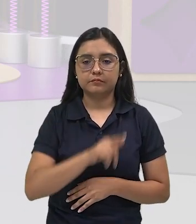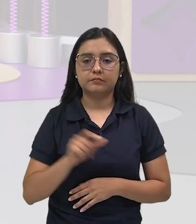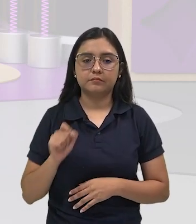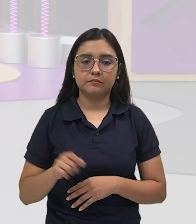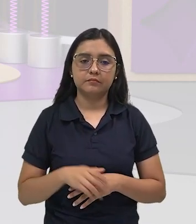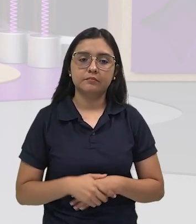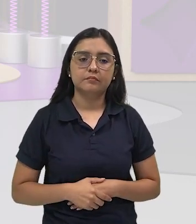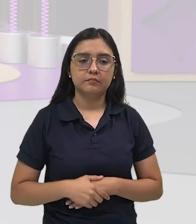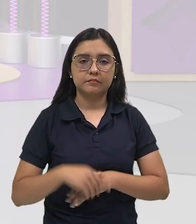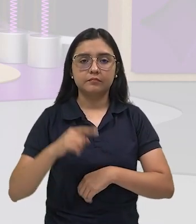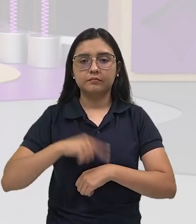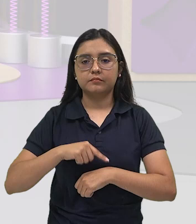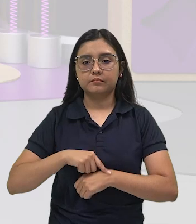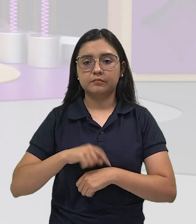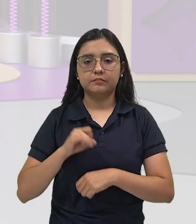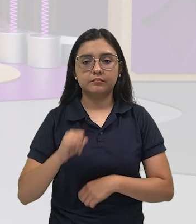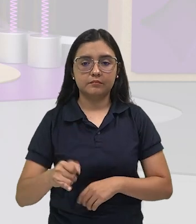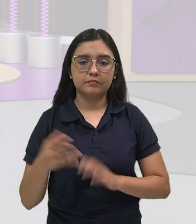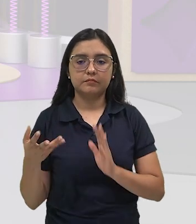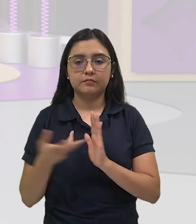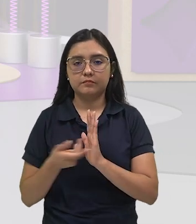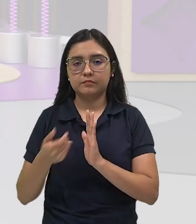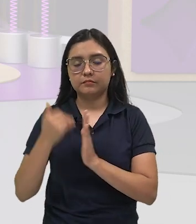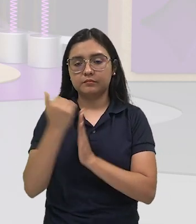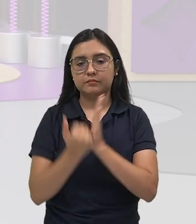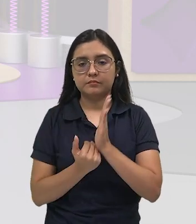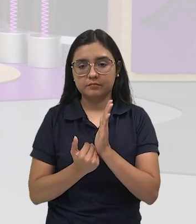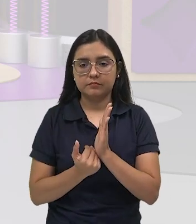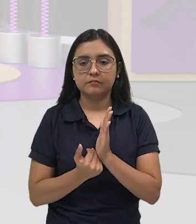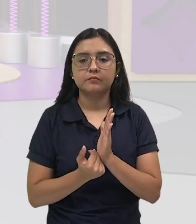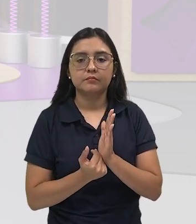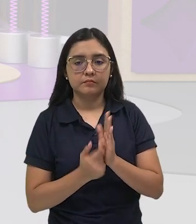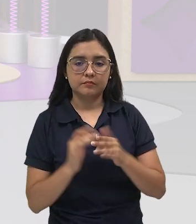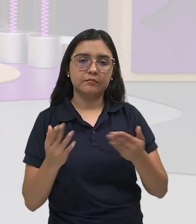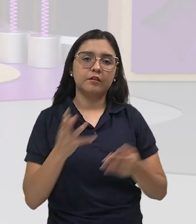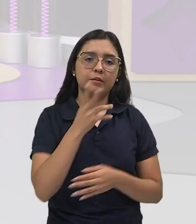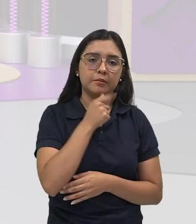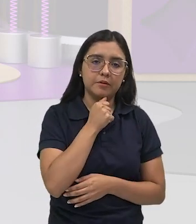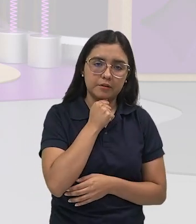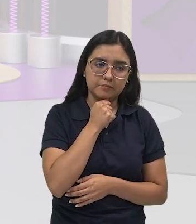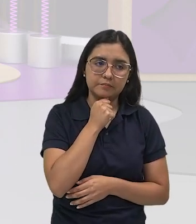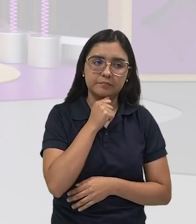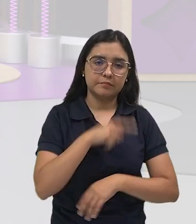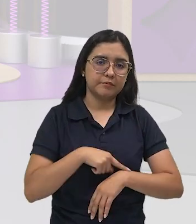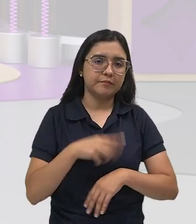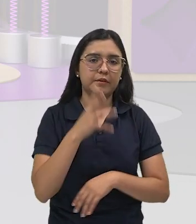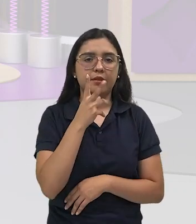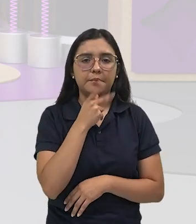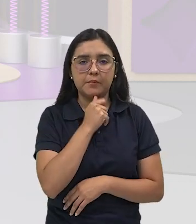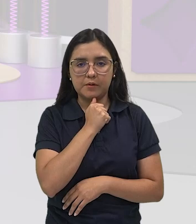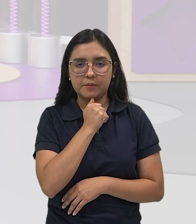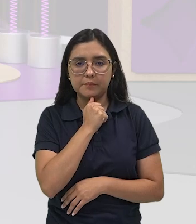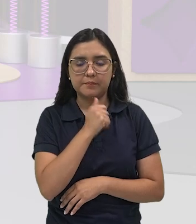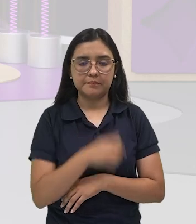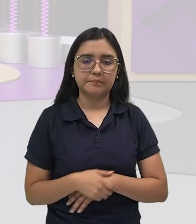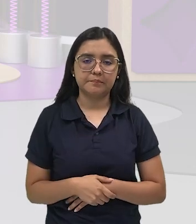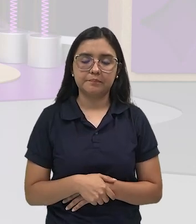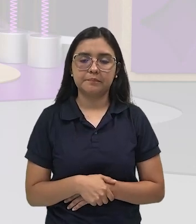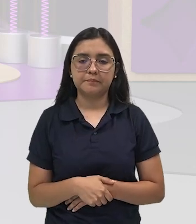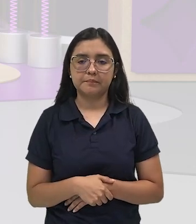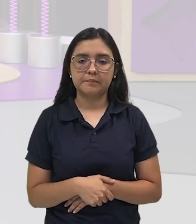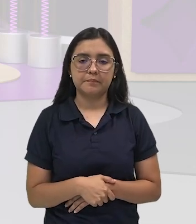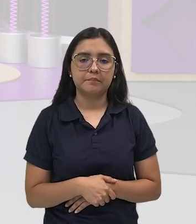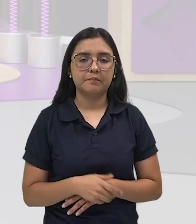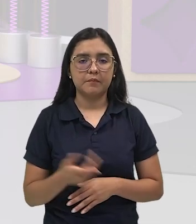minha viagem. Se eu diminuo a velocidade, automaticamente eu vou levar muito mais tempo. Olha, diminuiu, eu vou levar muito mais